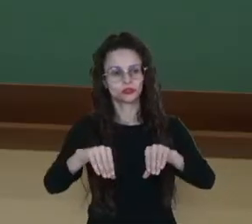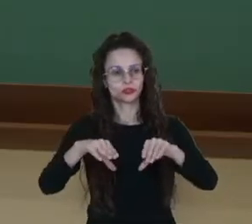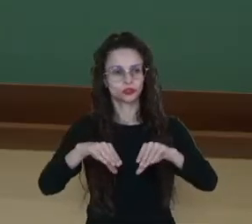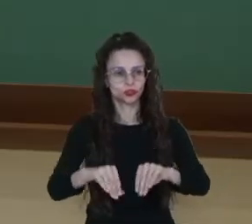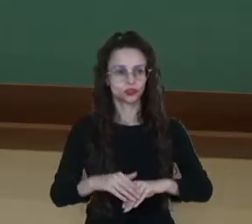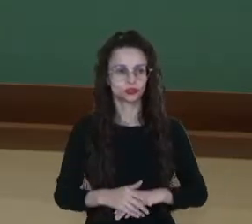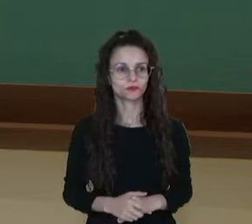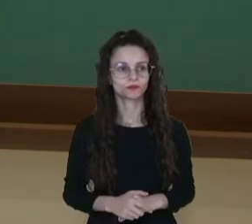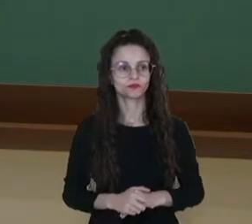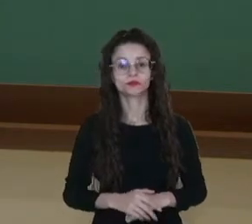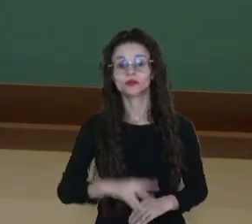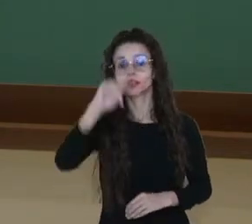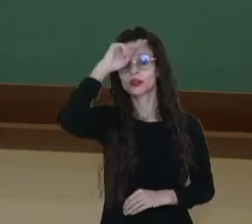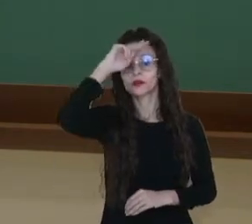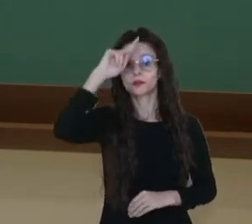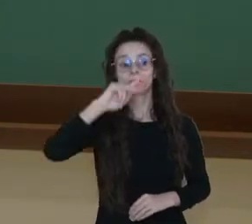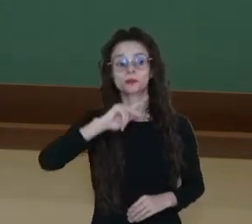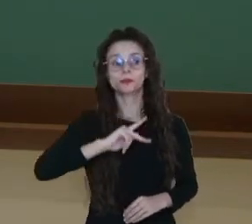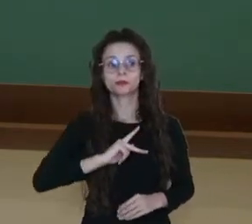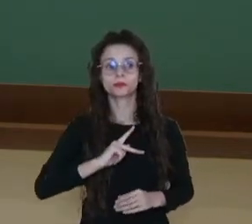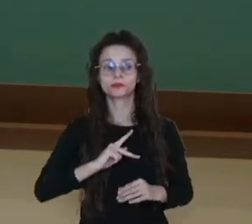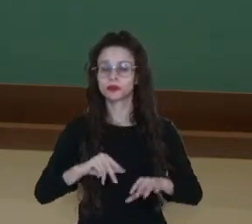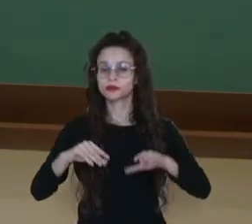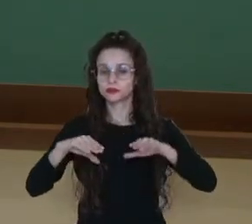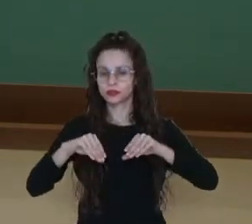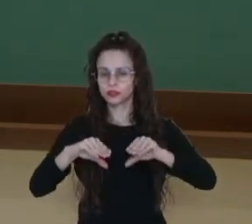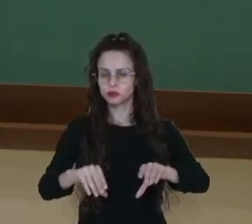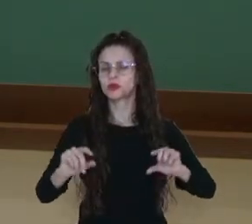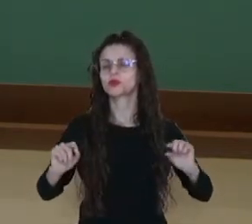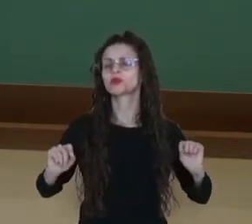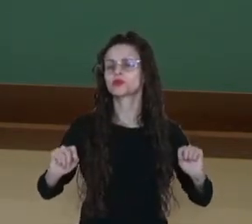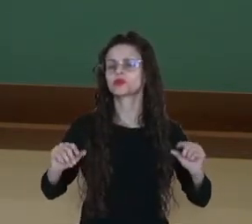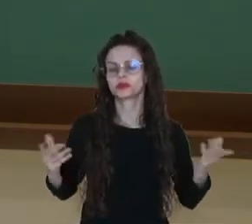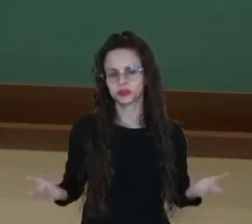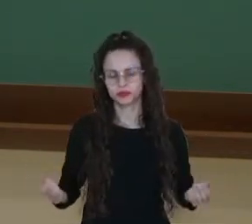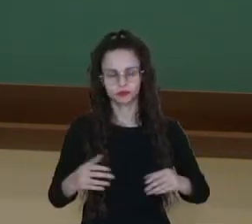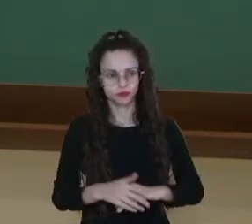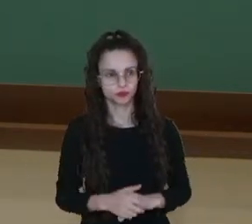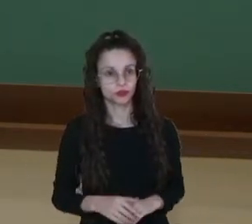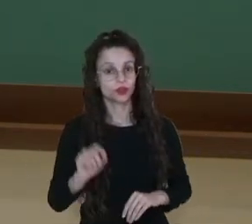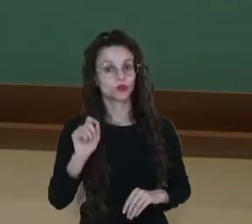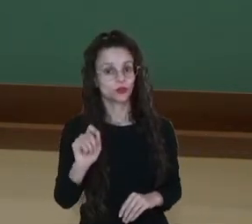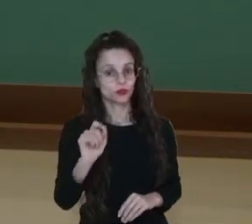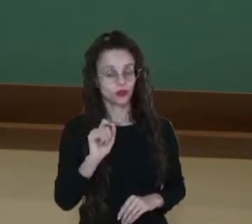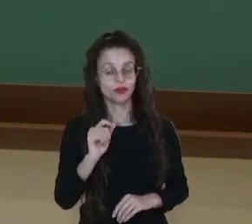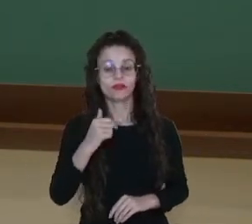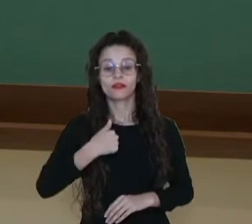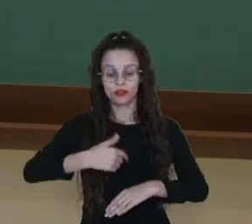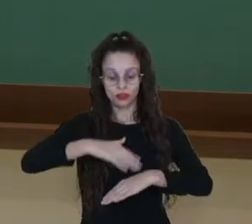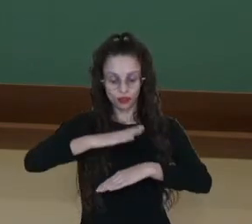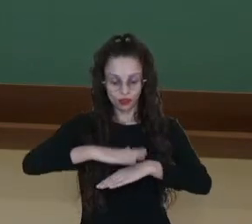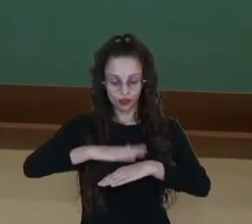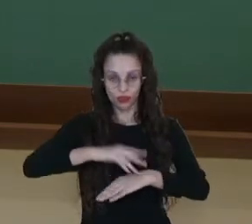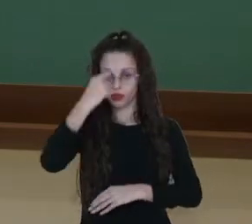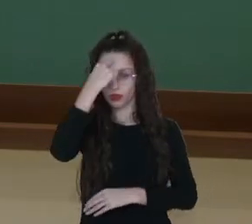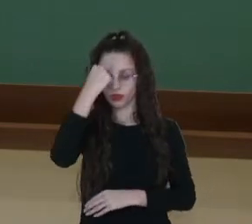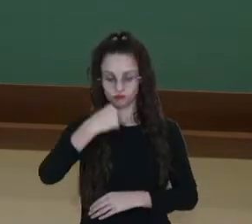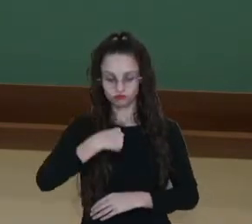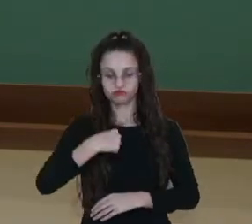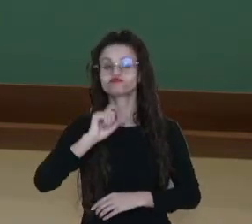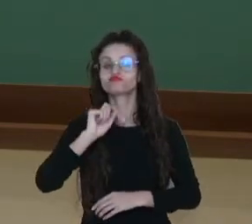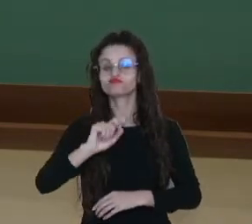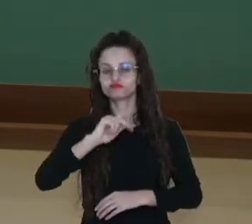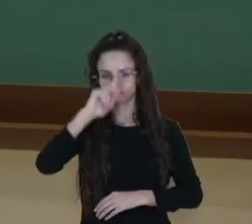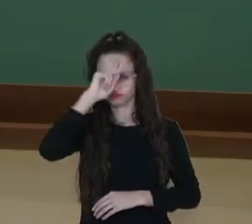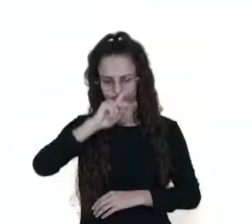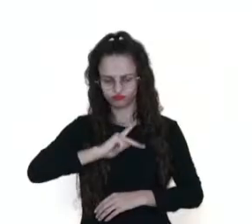A automassagem, o que vem a ser a automassagem? É quando eu realizo massagem, né, em mim